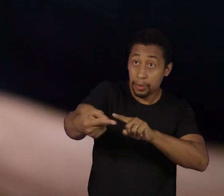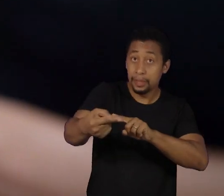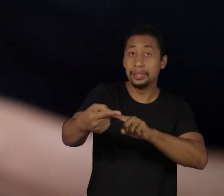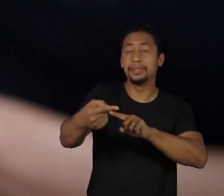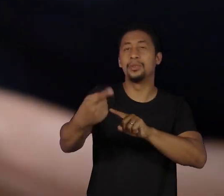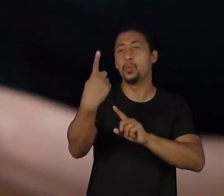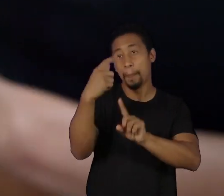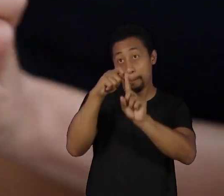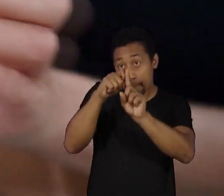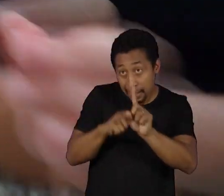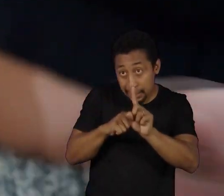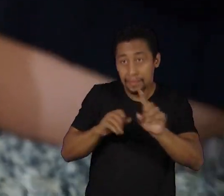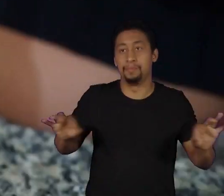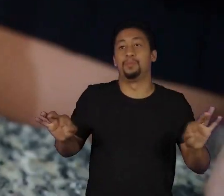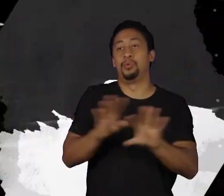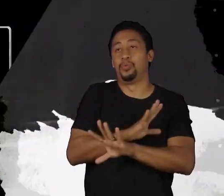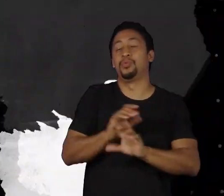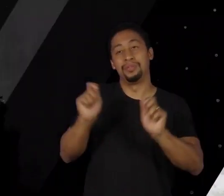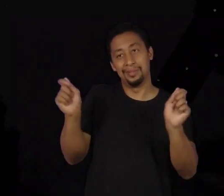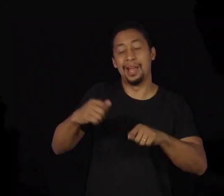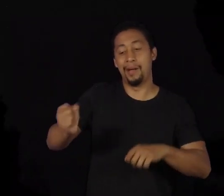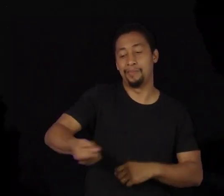consigo apreciar uma cerveja.